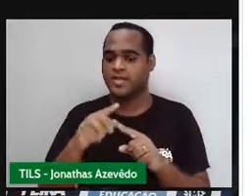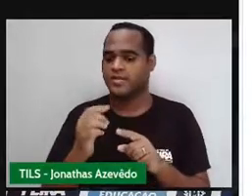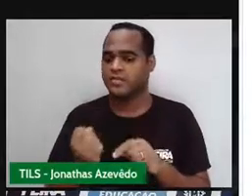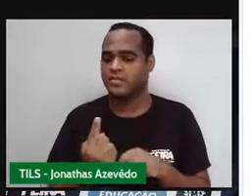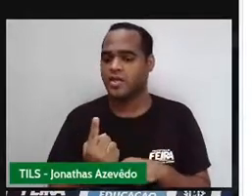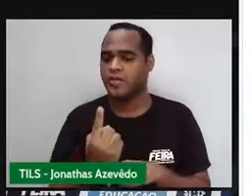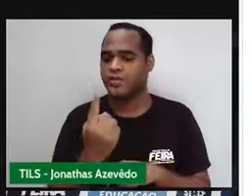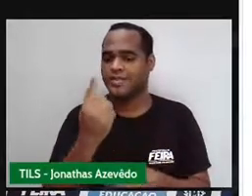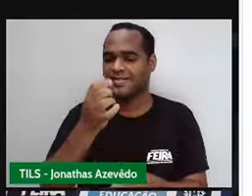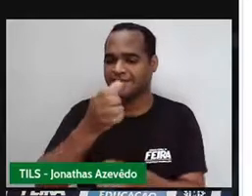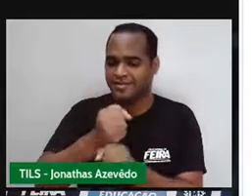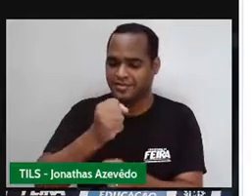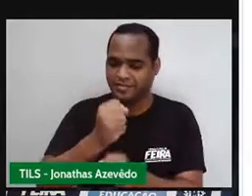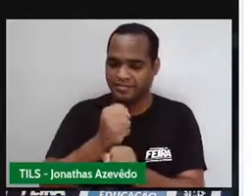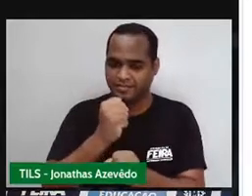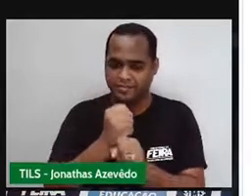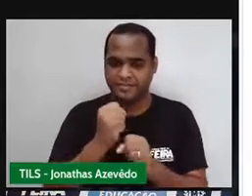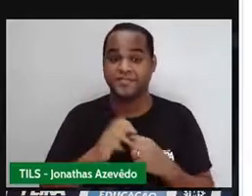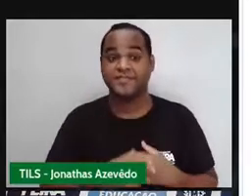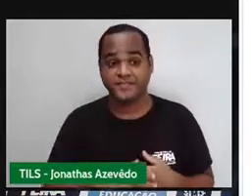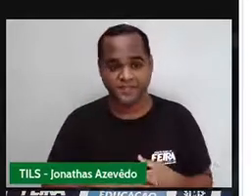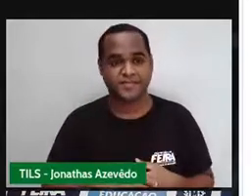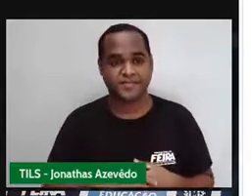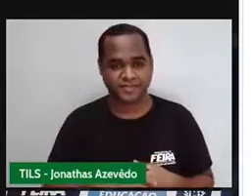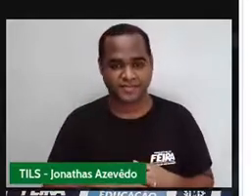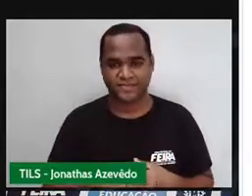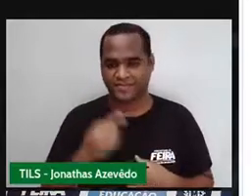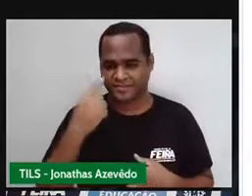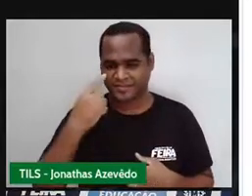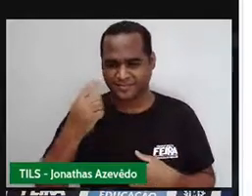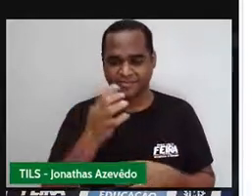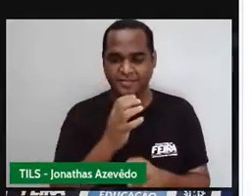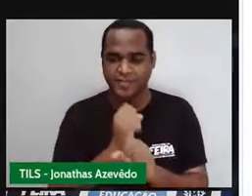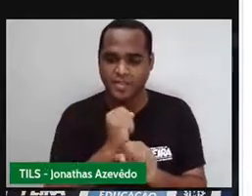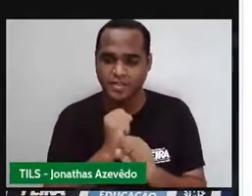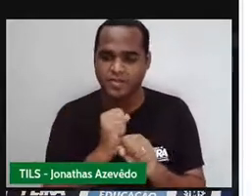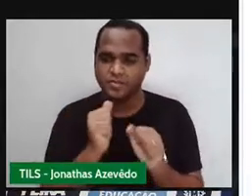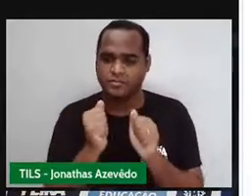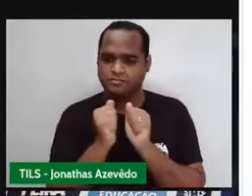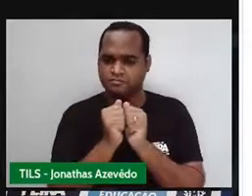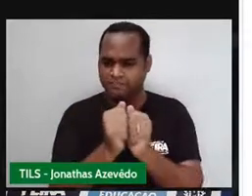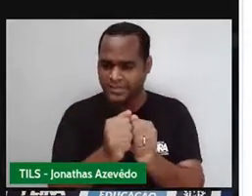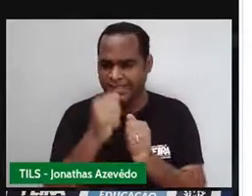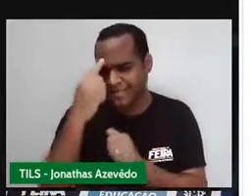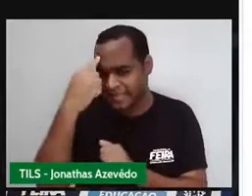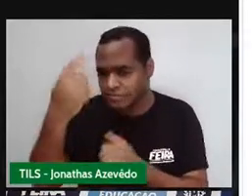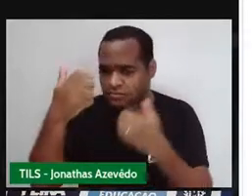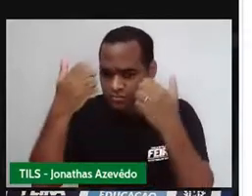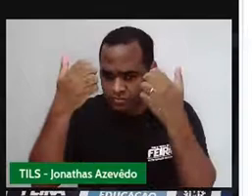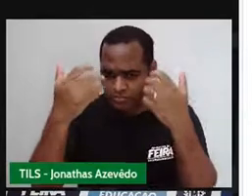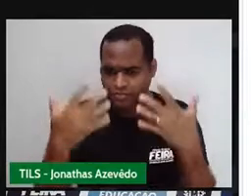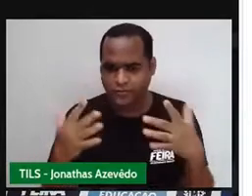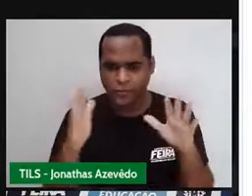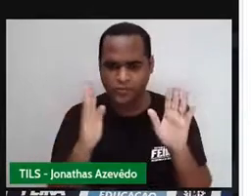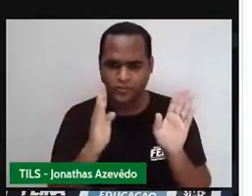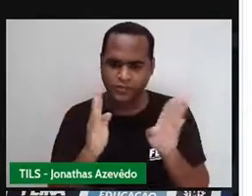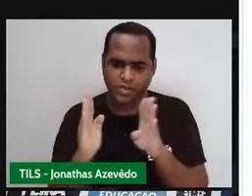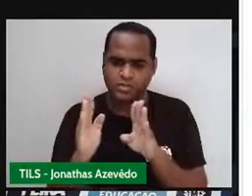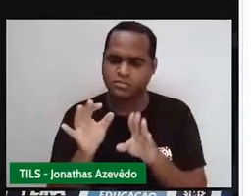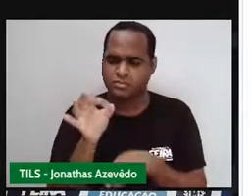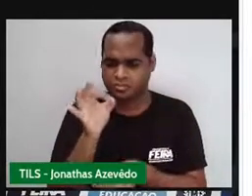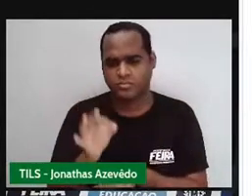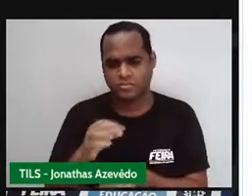altura se você acompanhou a aula de cálculo de área de retângulos você com certeza